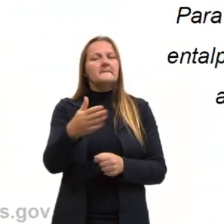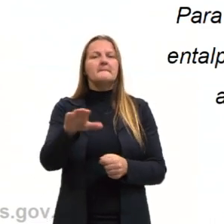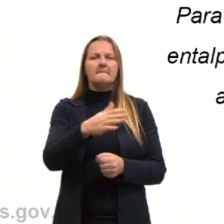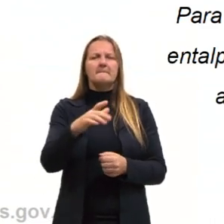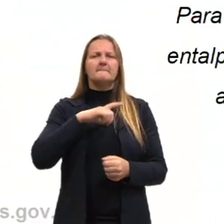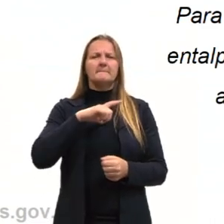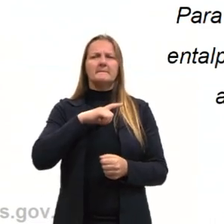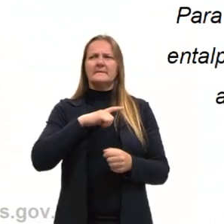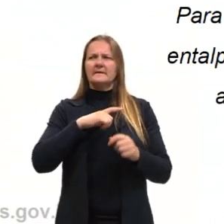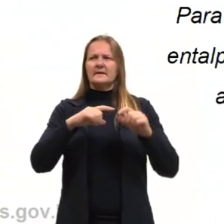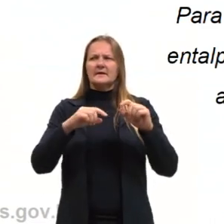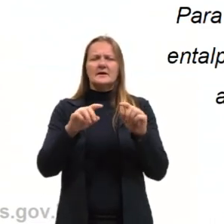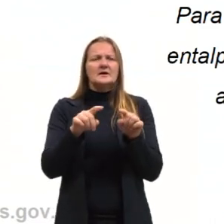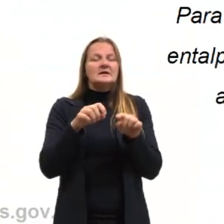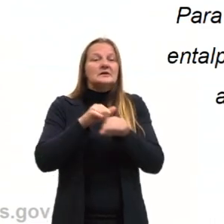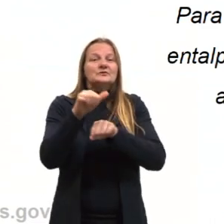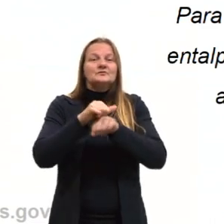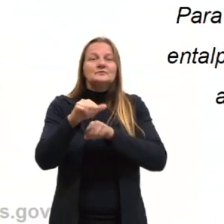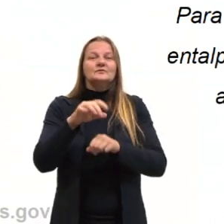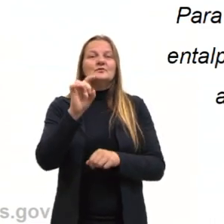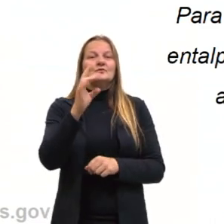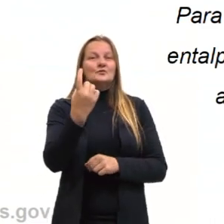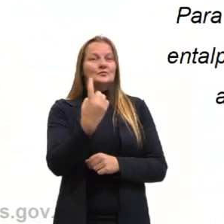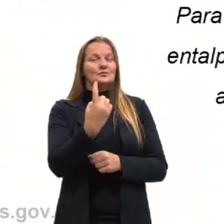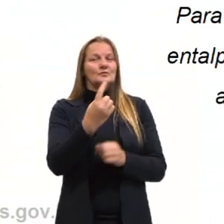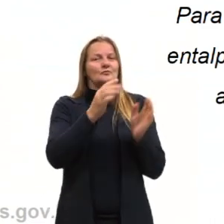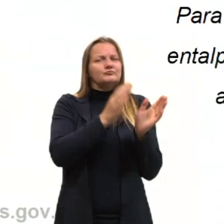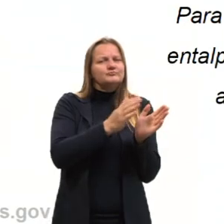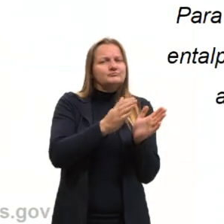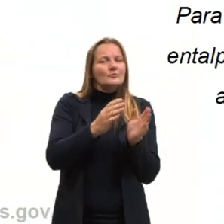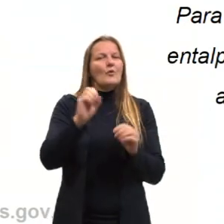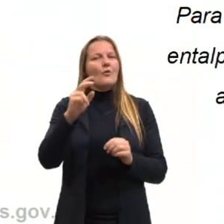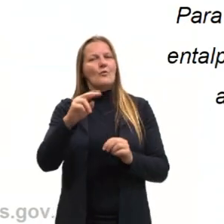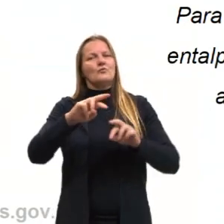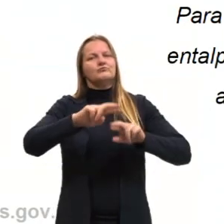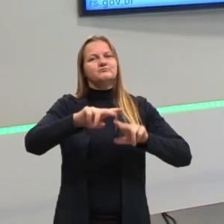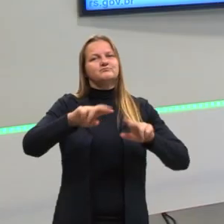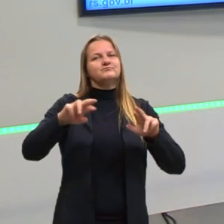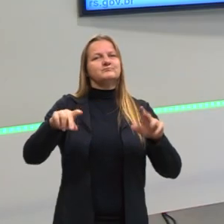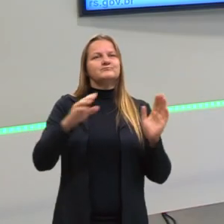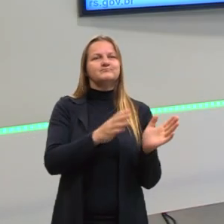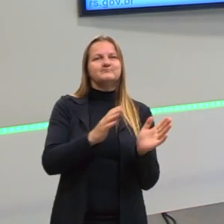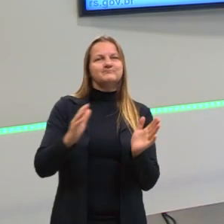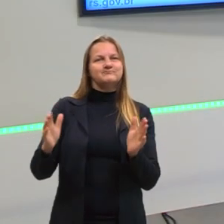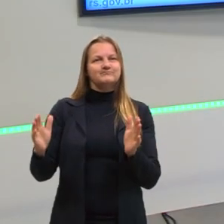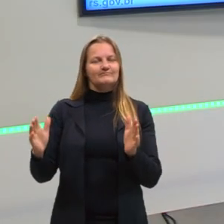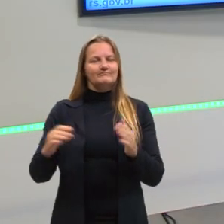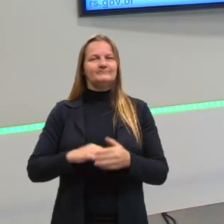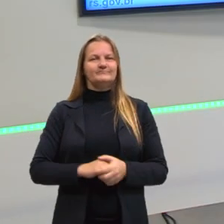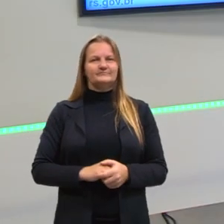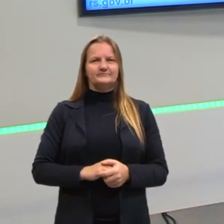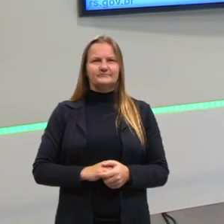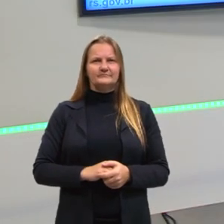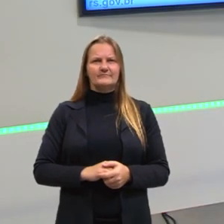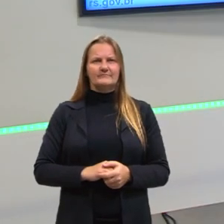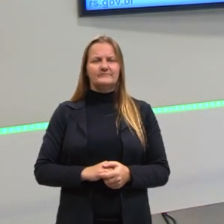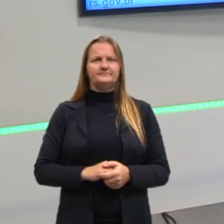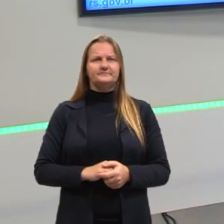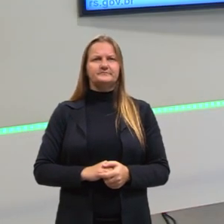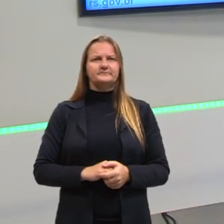reação que seja que essa reação ocorra em uma etapa só ou em várias etapas bom